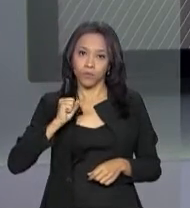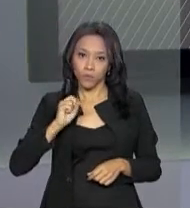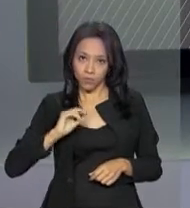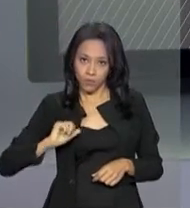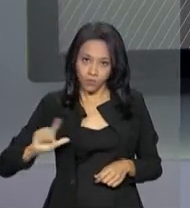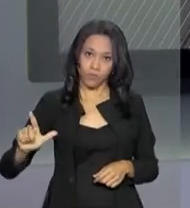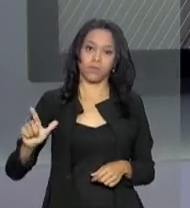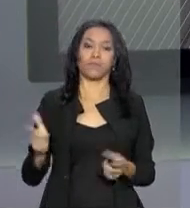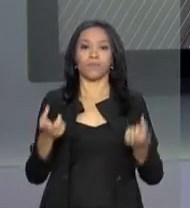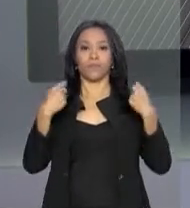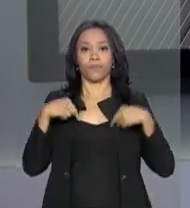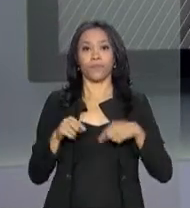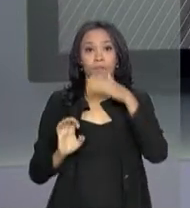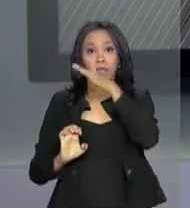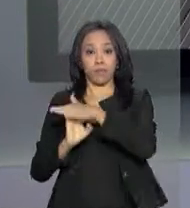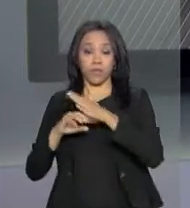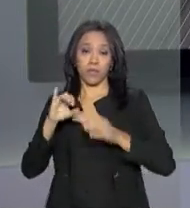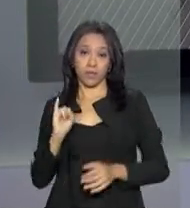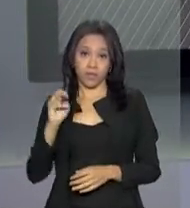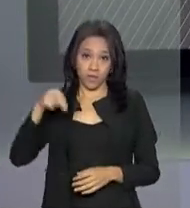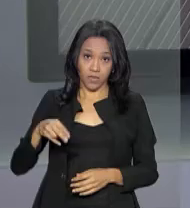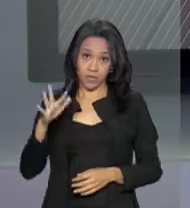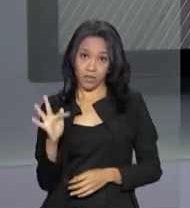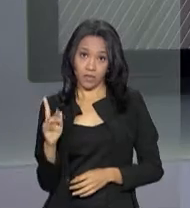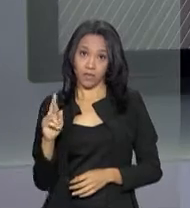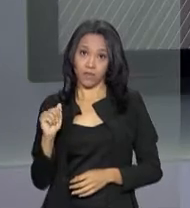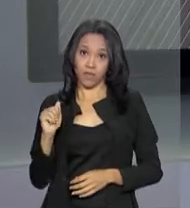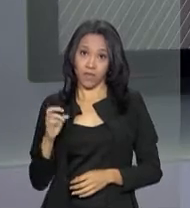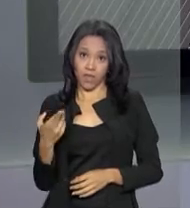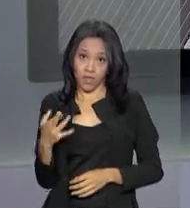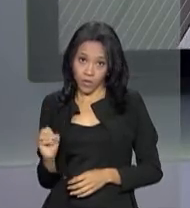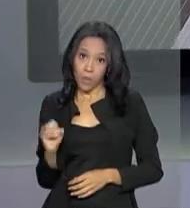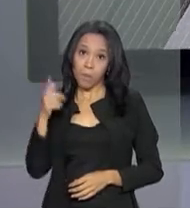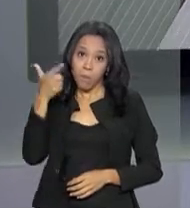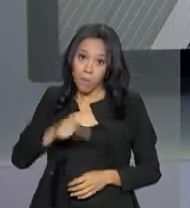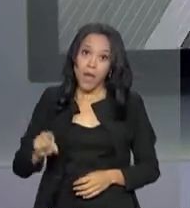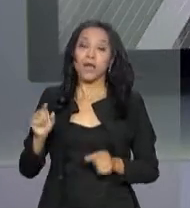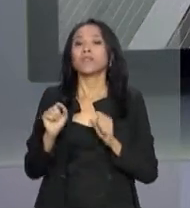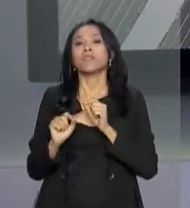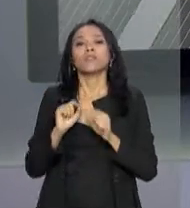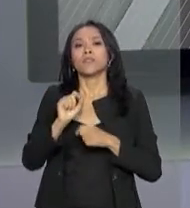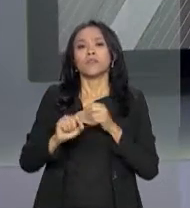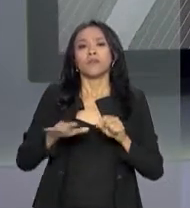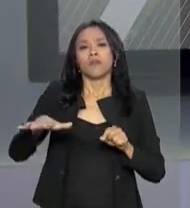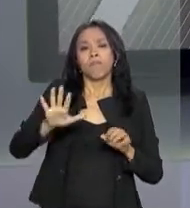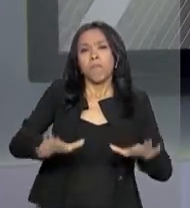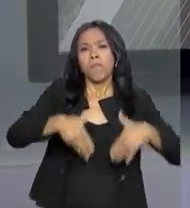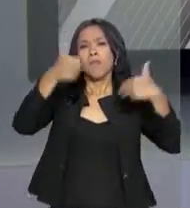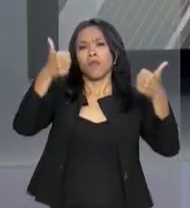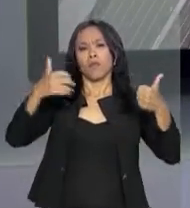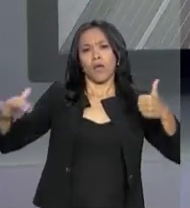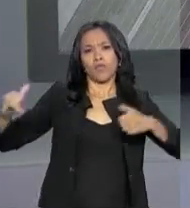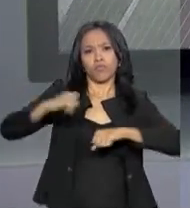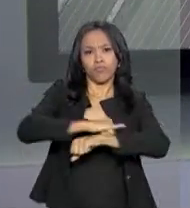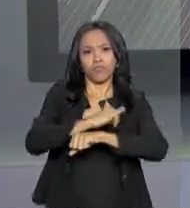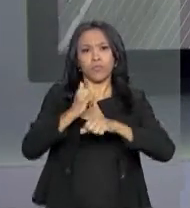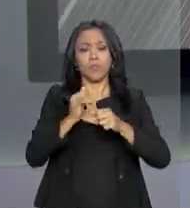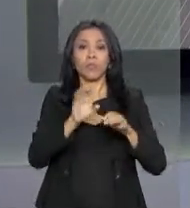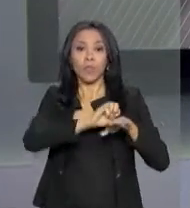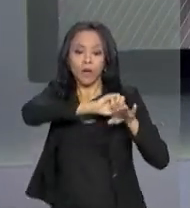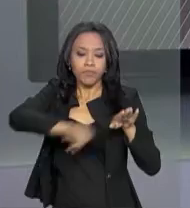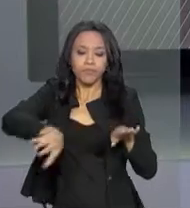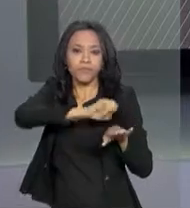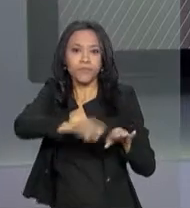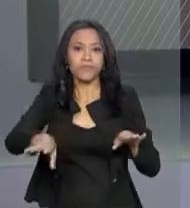A Infraero planeja instalar mais empreendimentos comerciais nos aeroportos do país para melhorar a rentabilidade dos terminais.